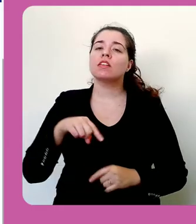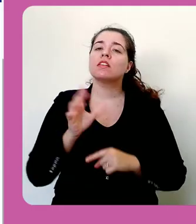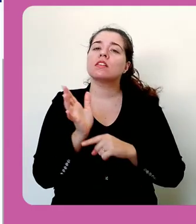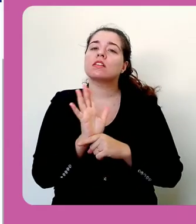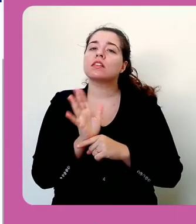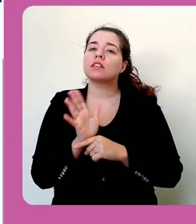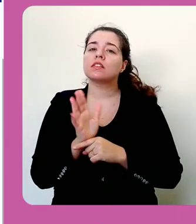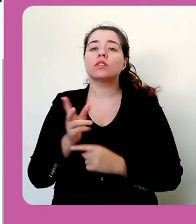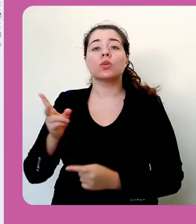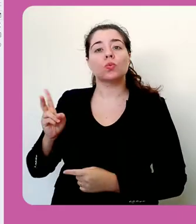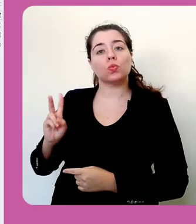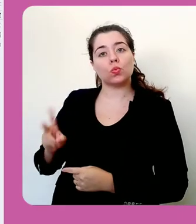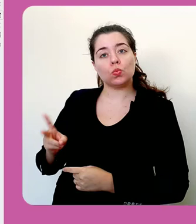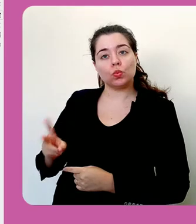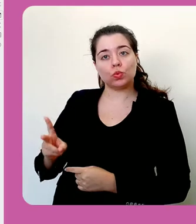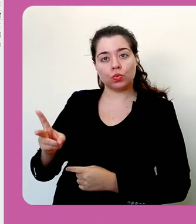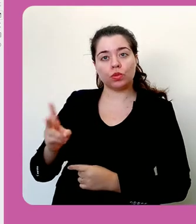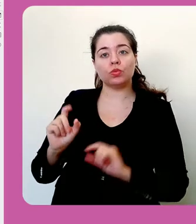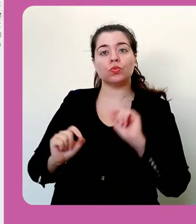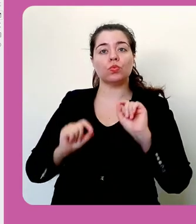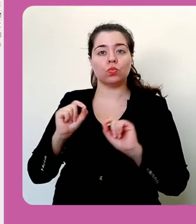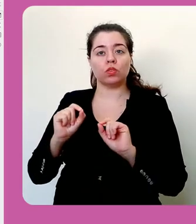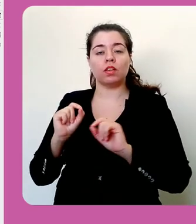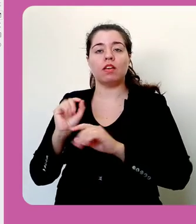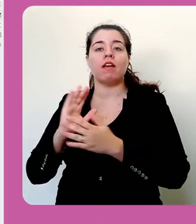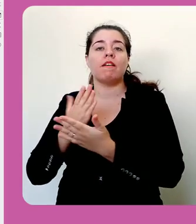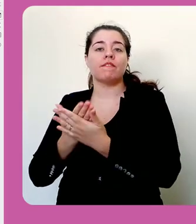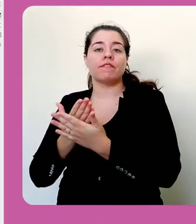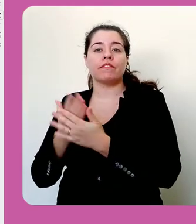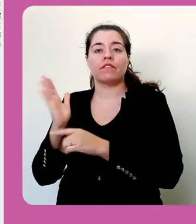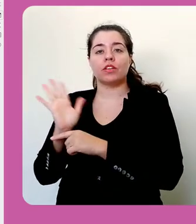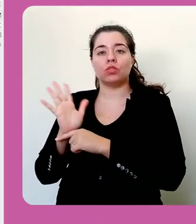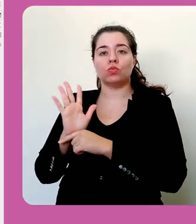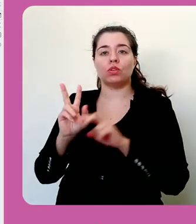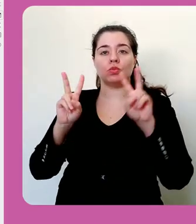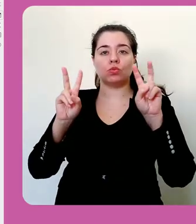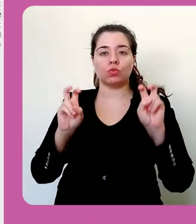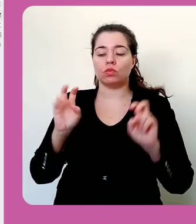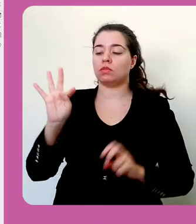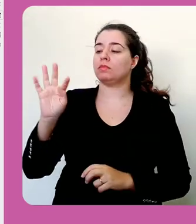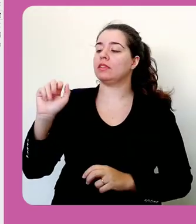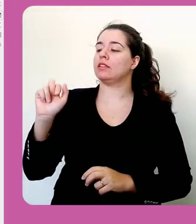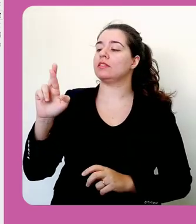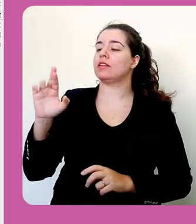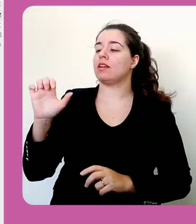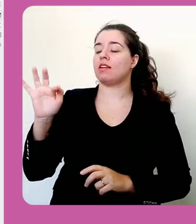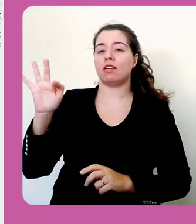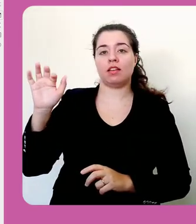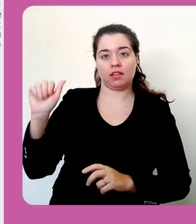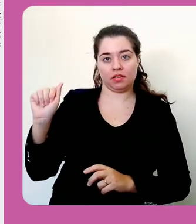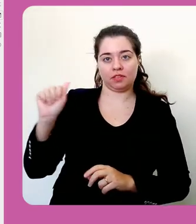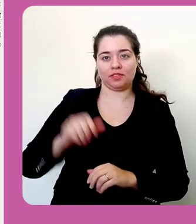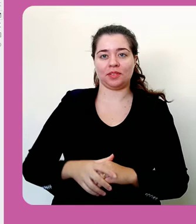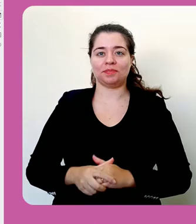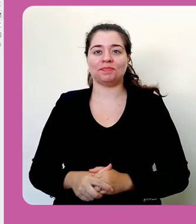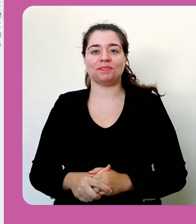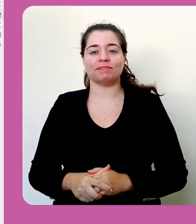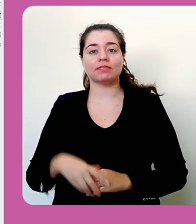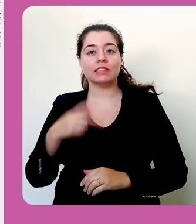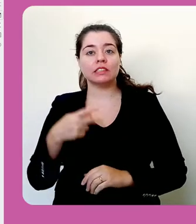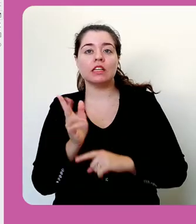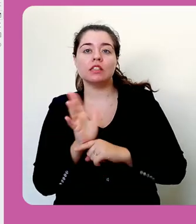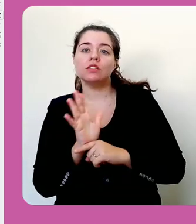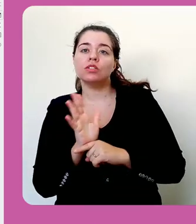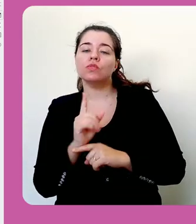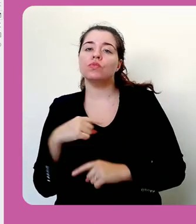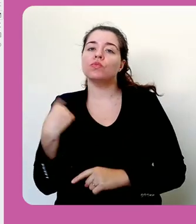nesse vídeo, daremos continuidade à configuração da atividade tarefas para alguns tipos específicos